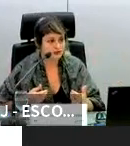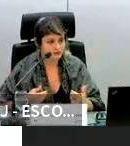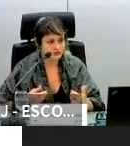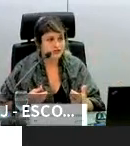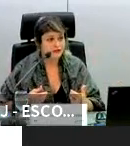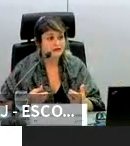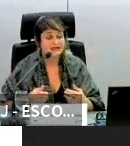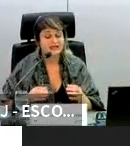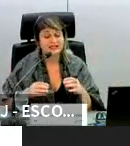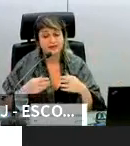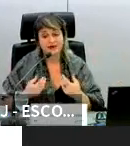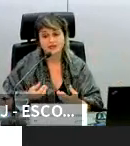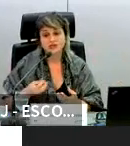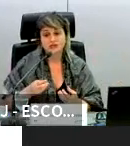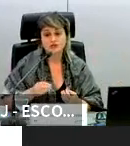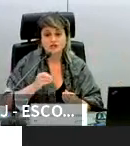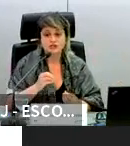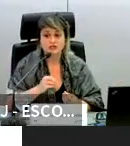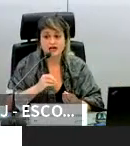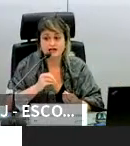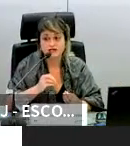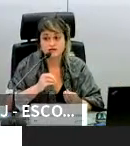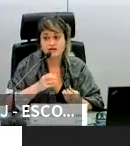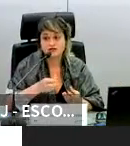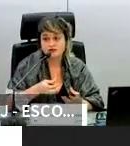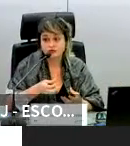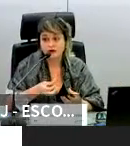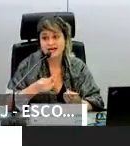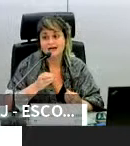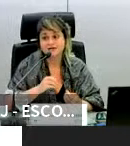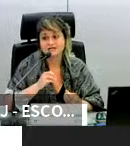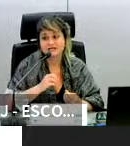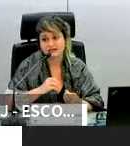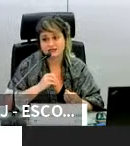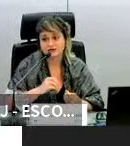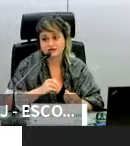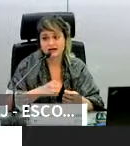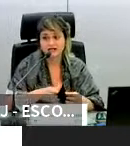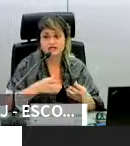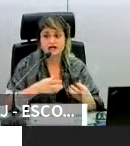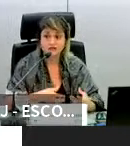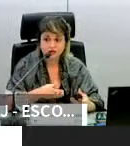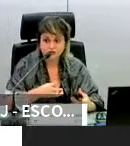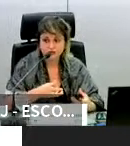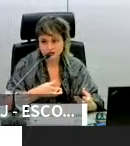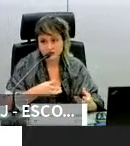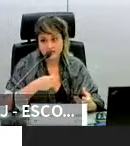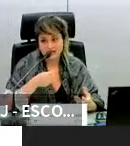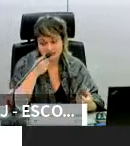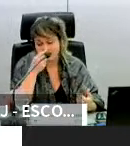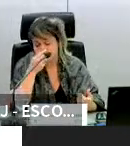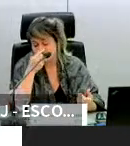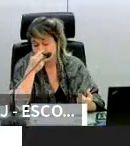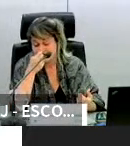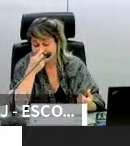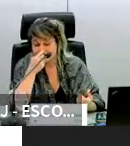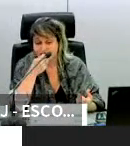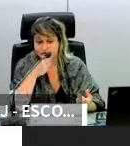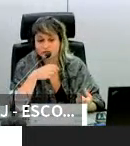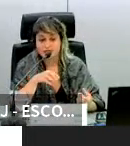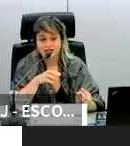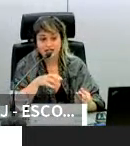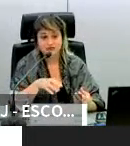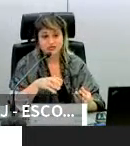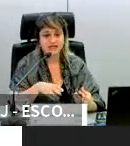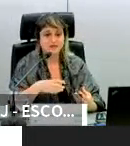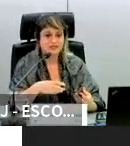requalificação de nome e gênero. E, a partir disso, a gente dimensionou a representatividade da amostra que nós analisamos. Então,